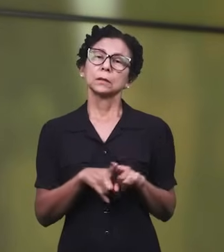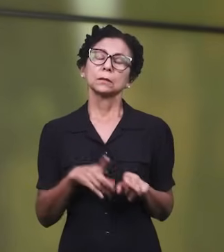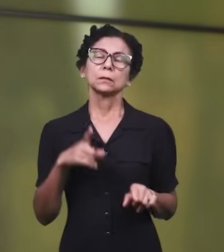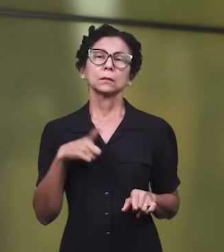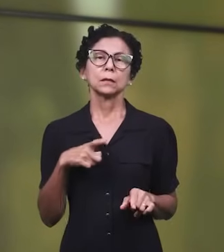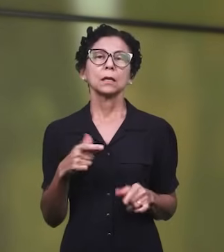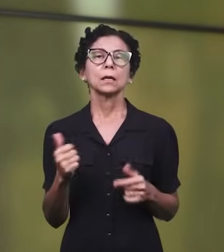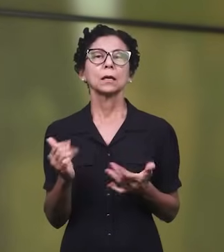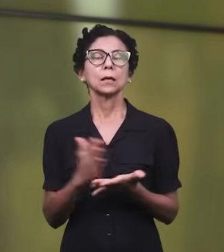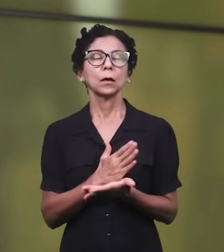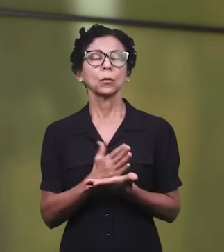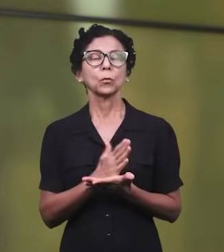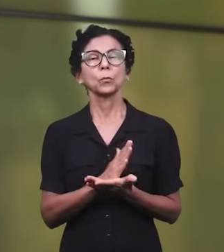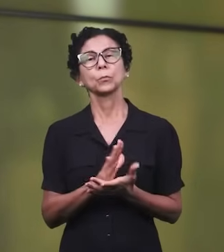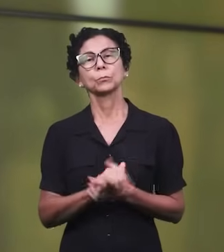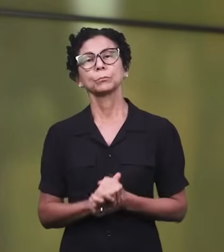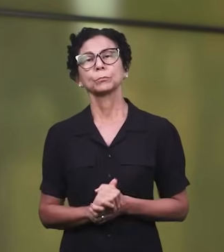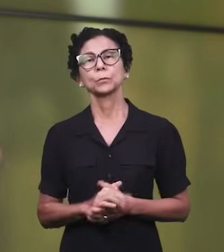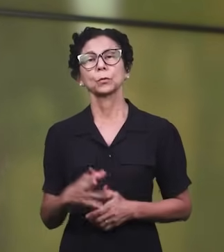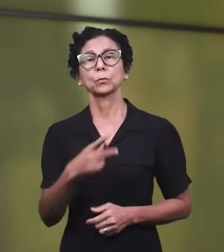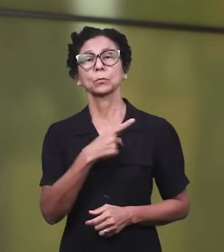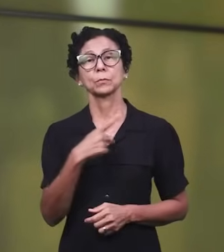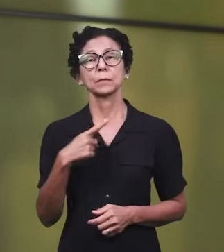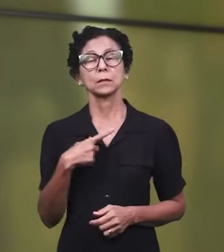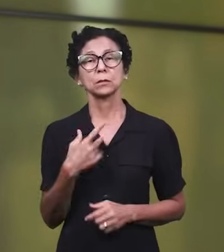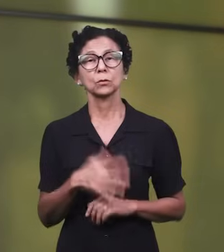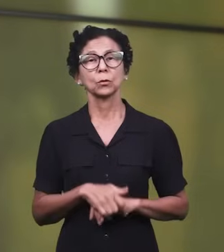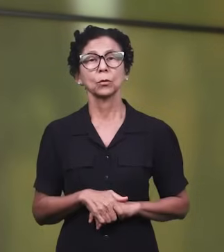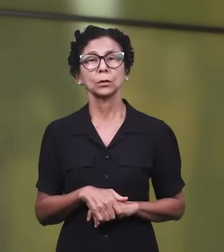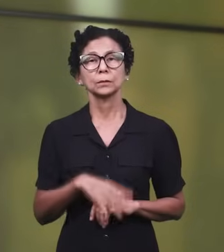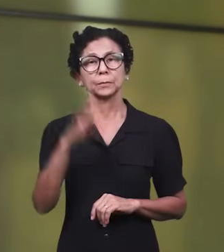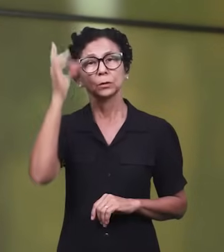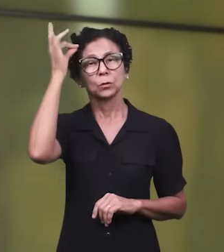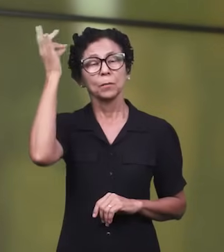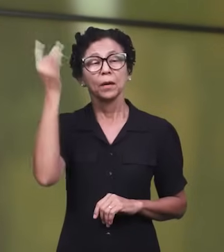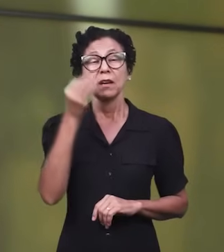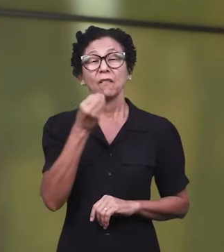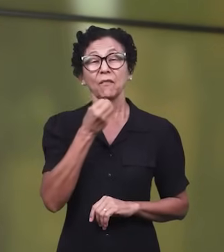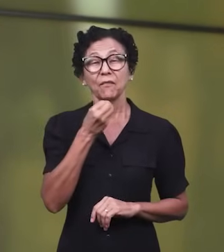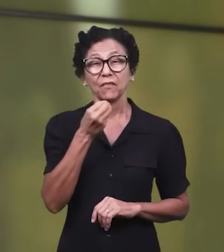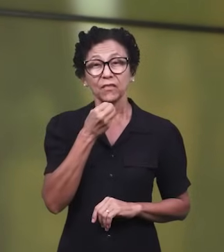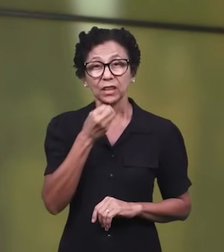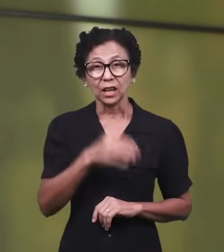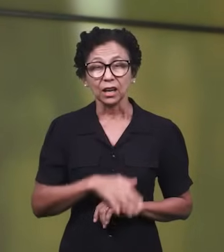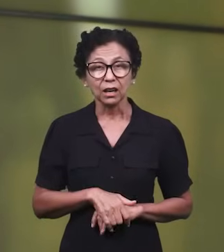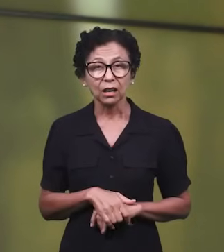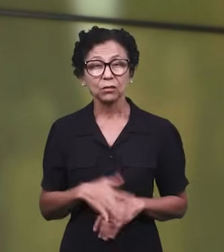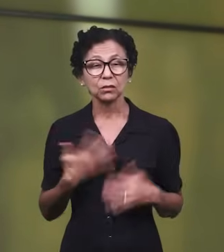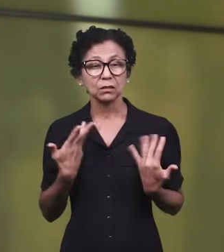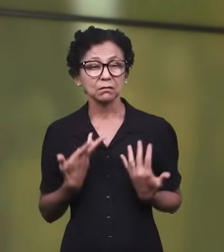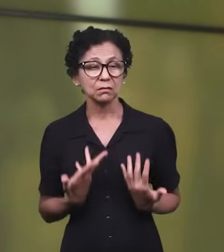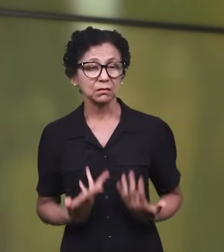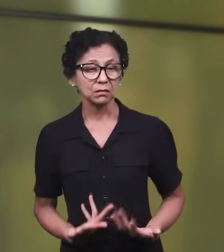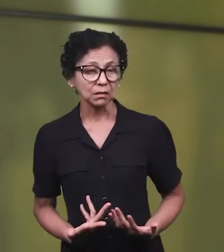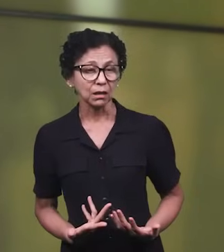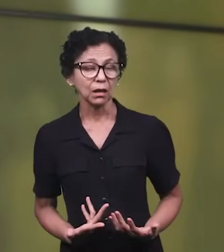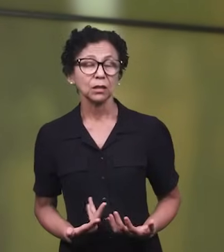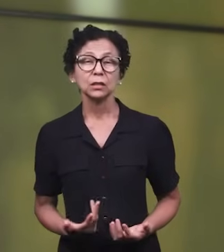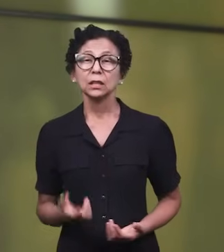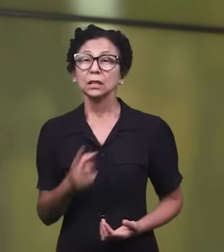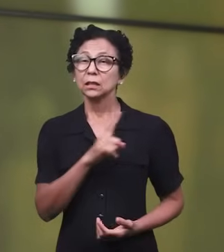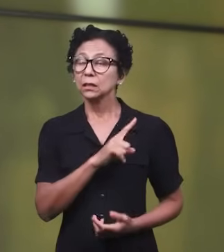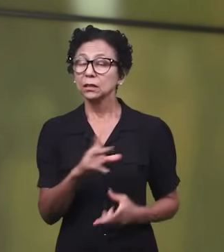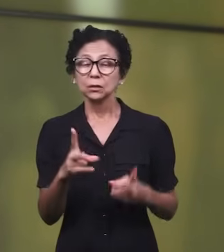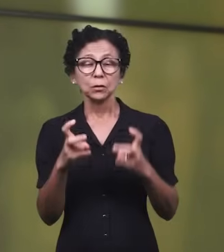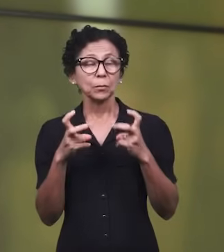espiritual, que estão ao excesso da carne, que o texto registra, e que não estão percebendo a aflição das